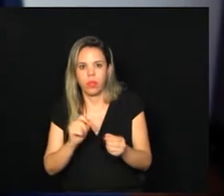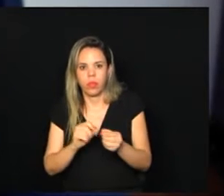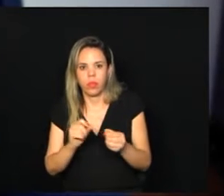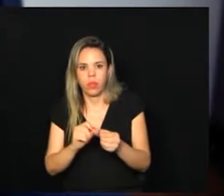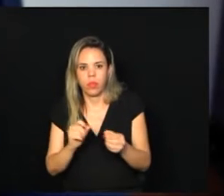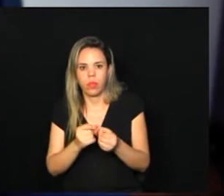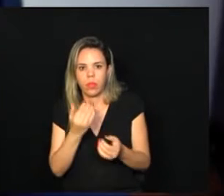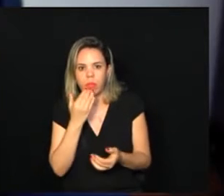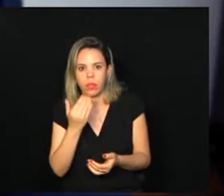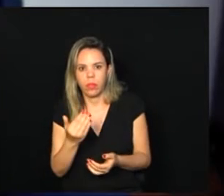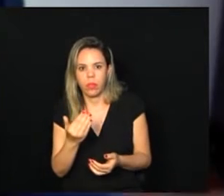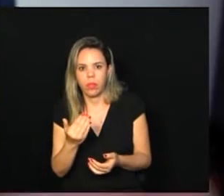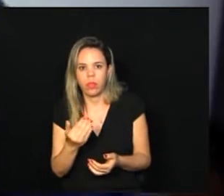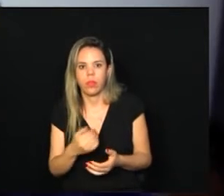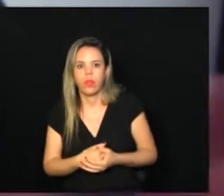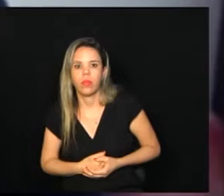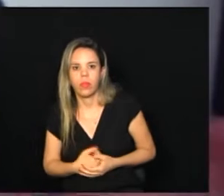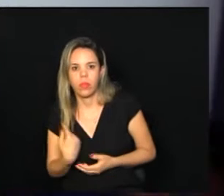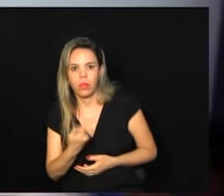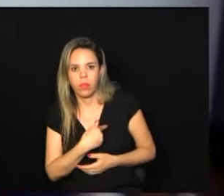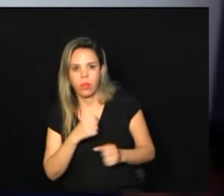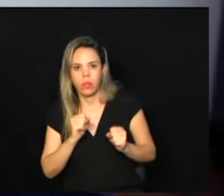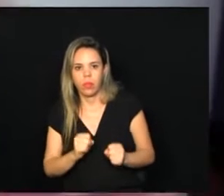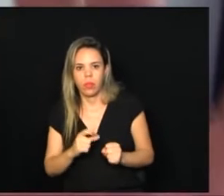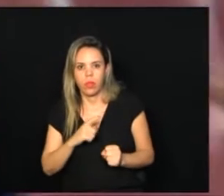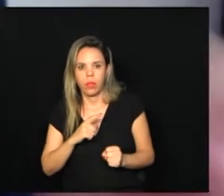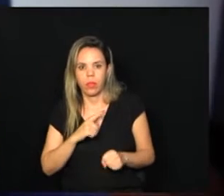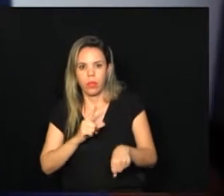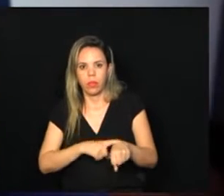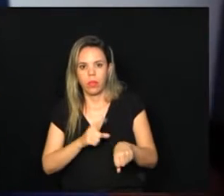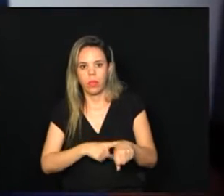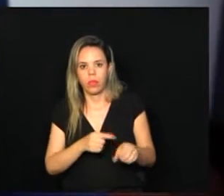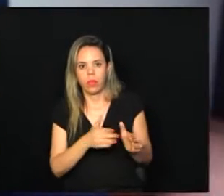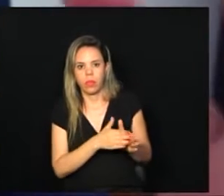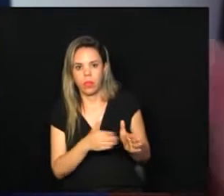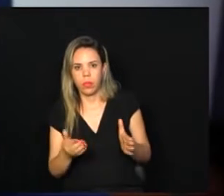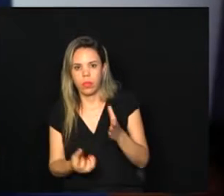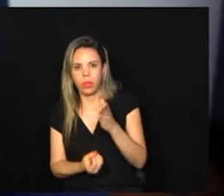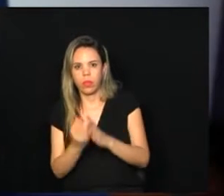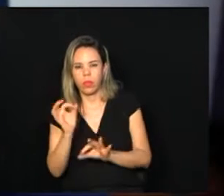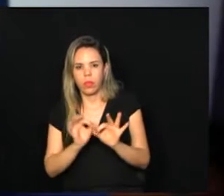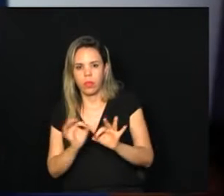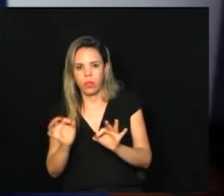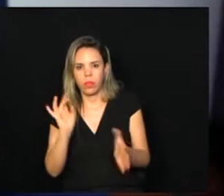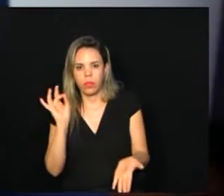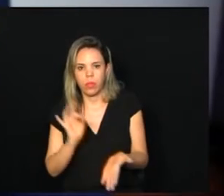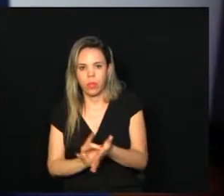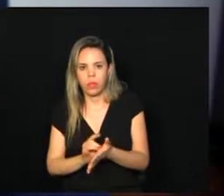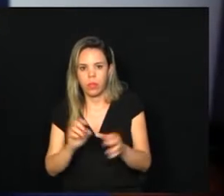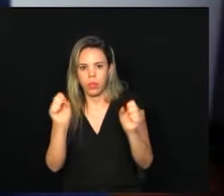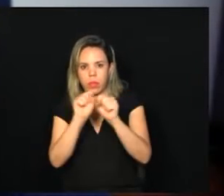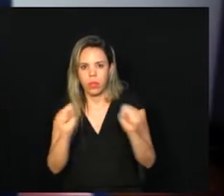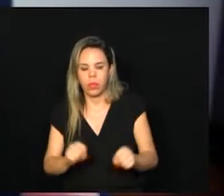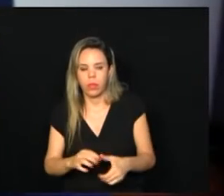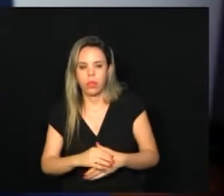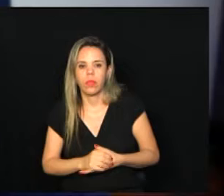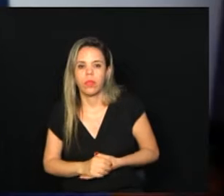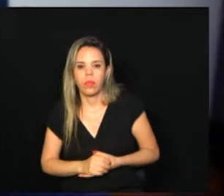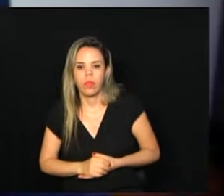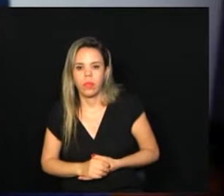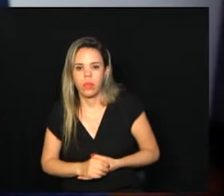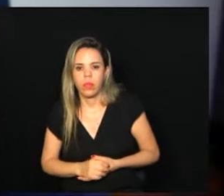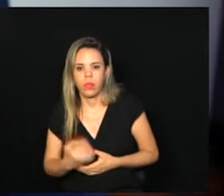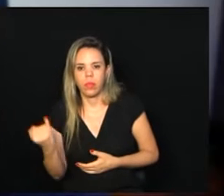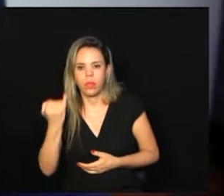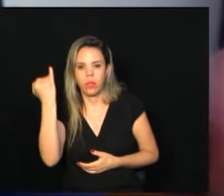fazer esse pedido de ressarcimento para que a gente possa aí ter esse tempo de criação e efetivação do sistema. E o